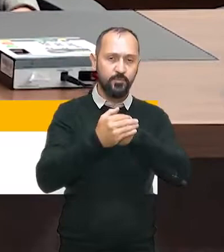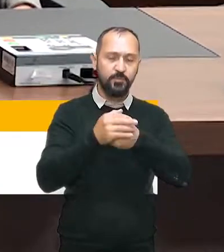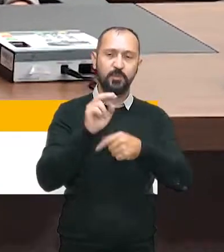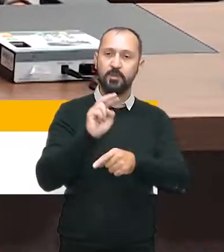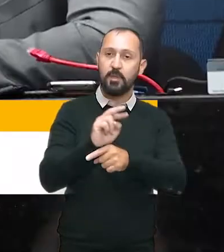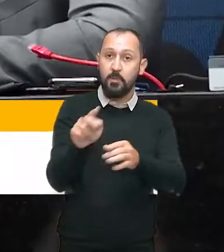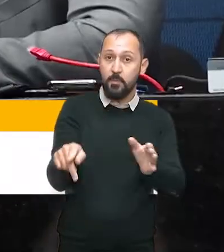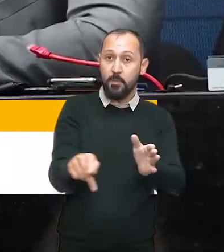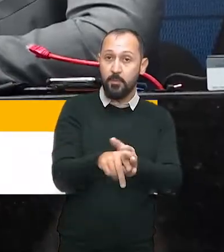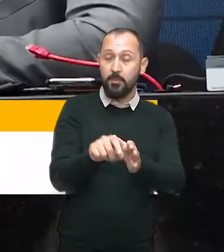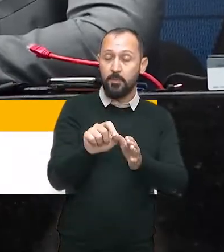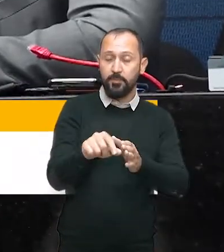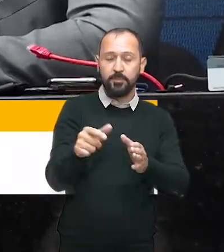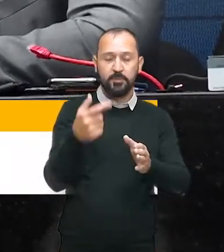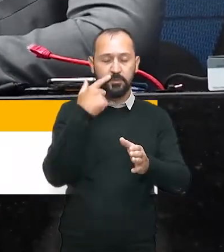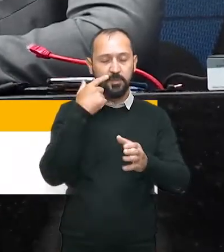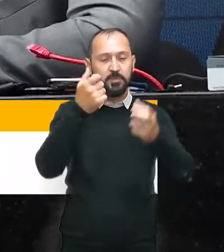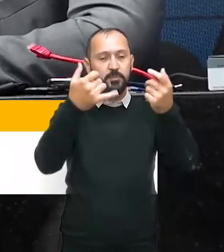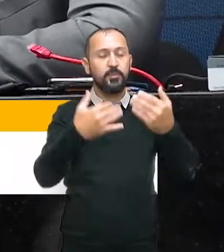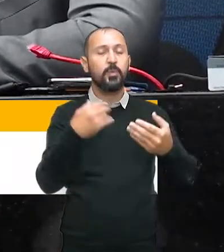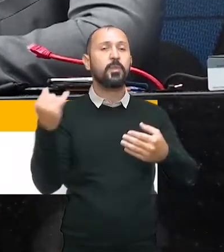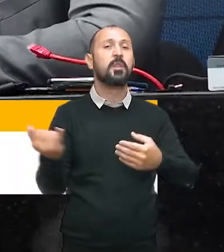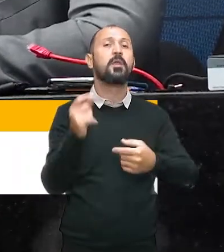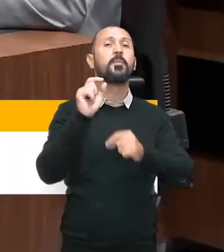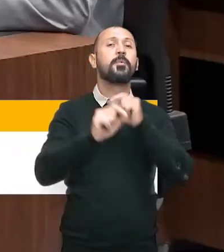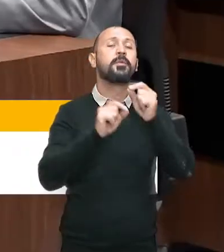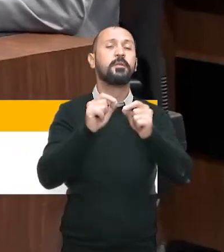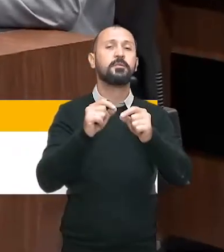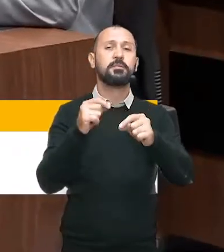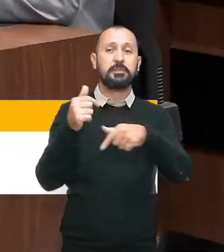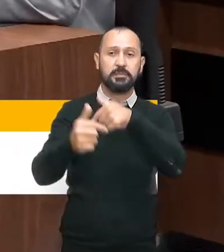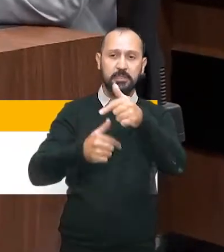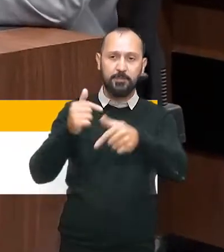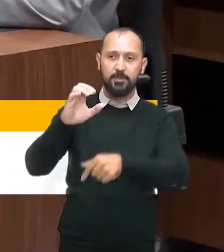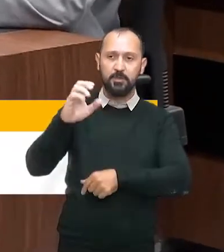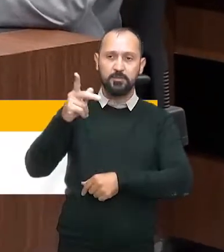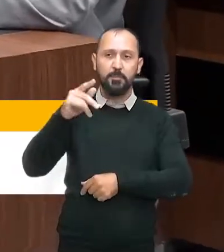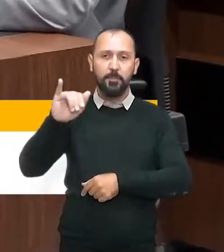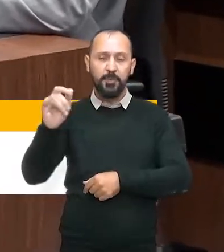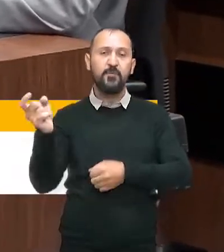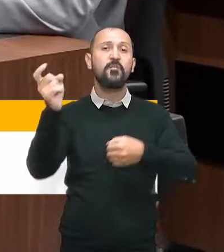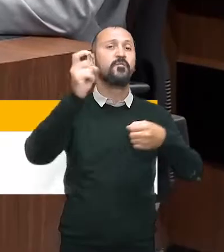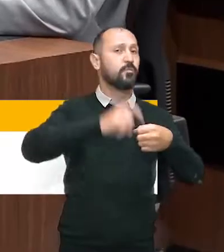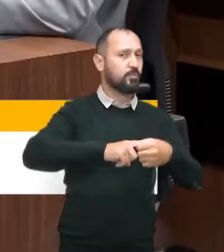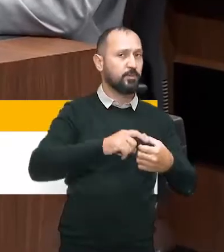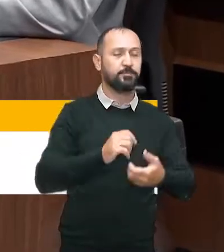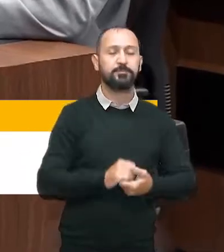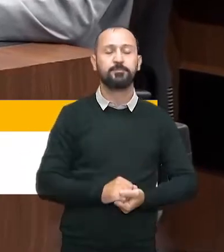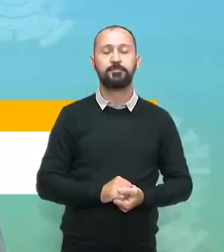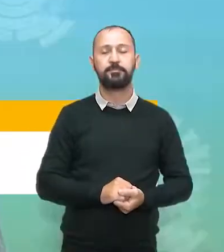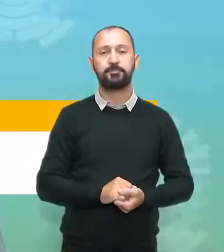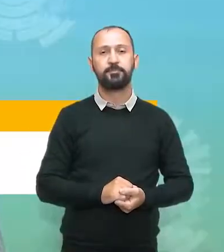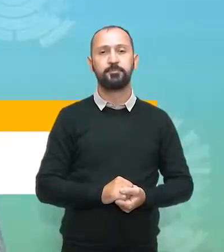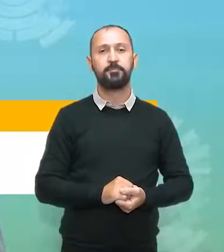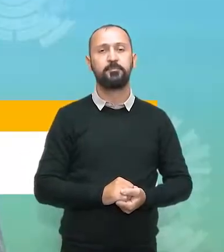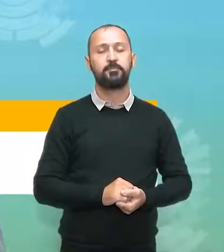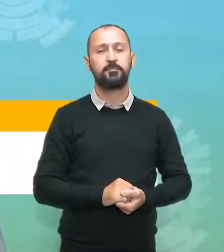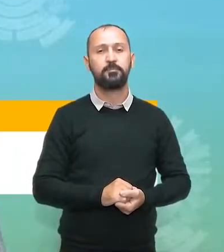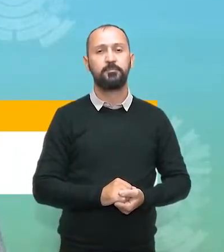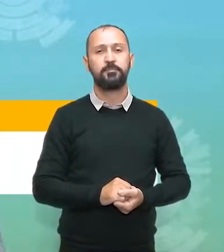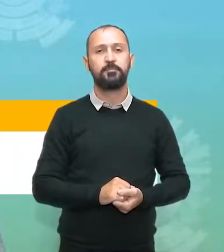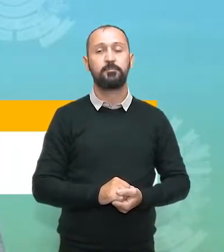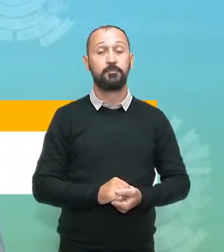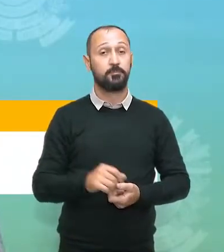do consumidor da Defensoria Pública falou sobre a importância do Retorno dos trabalhos da CPI da Energisa